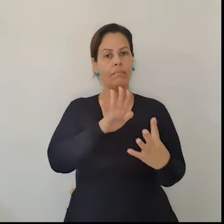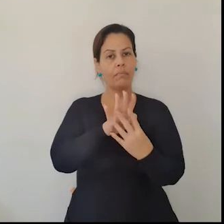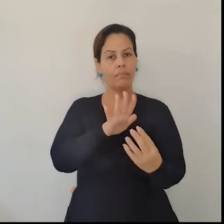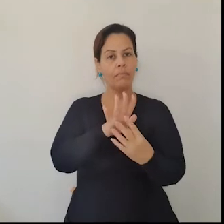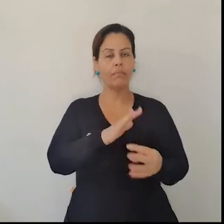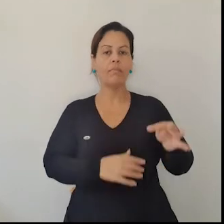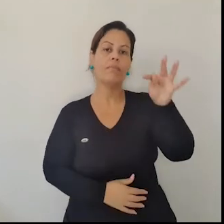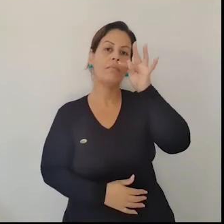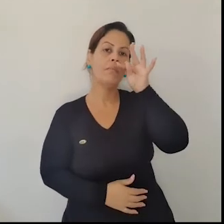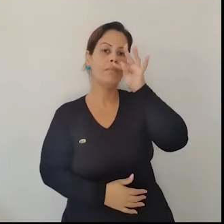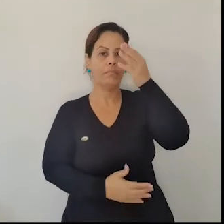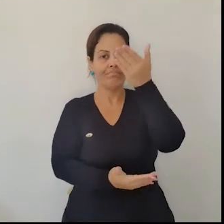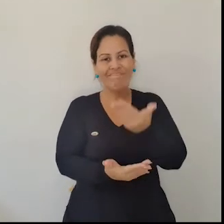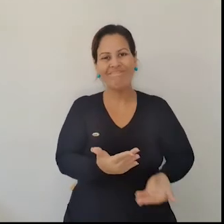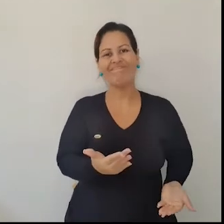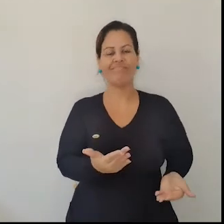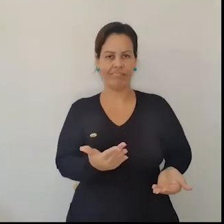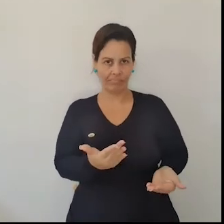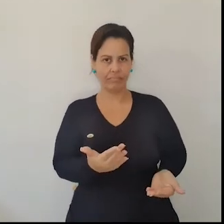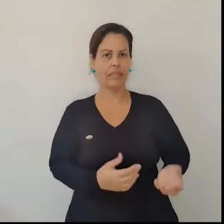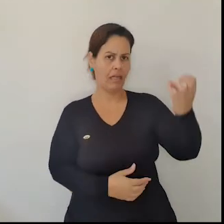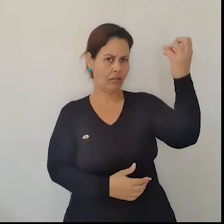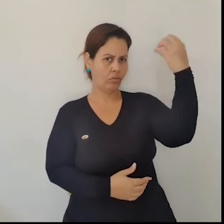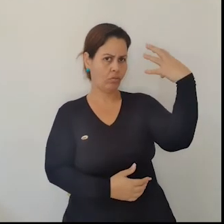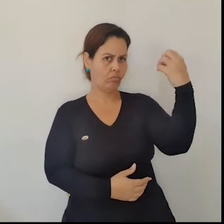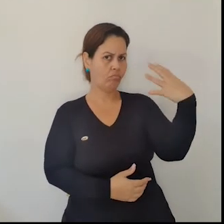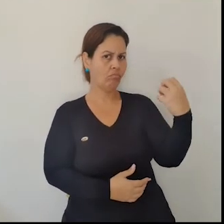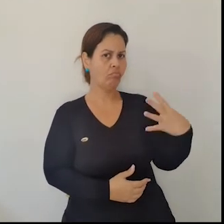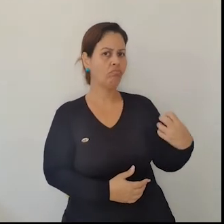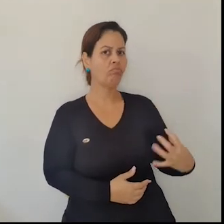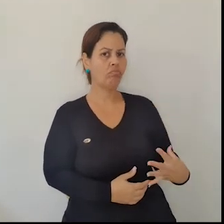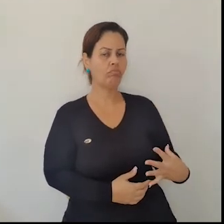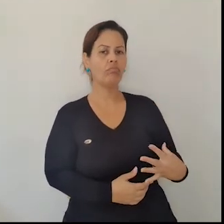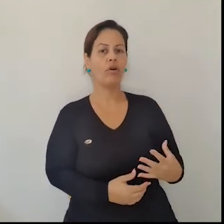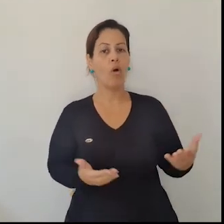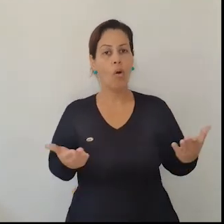Mas a radioatividade foi derrubada no modelo de Thomson.